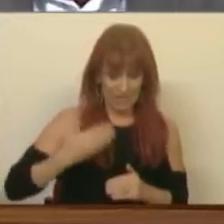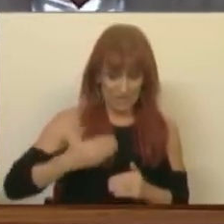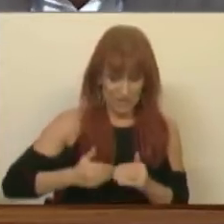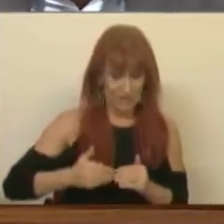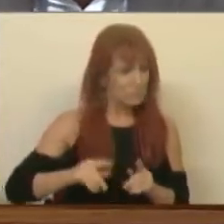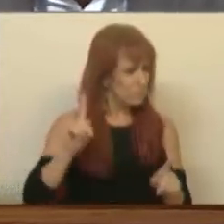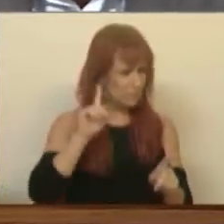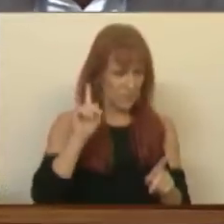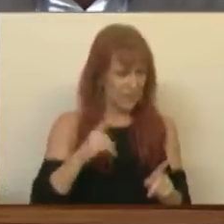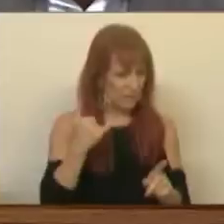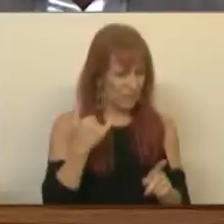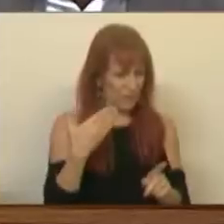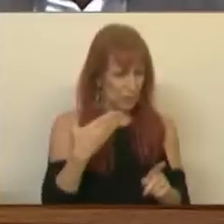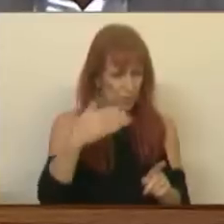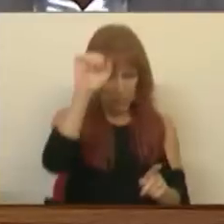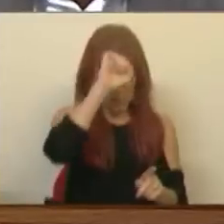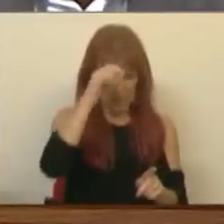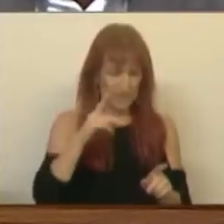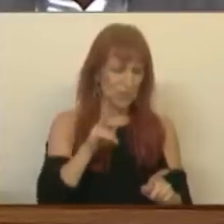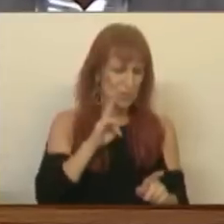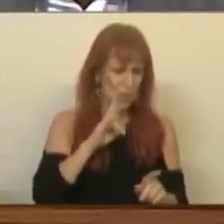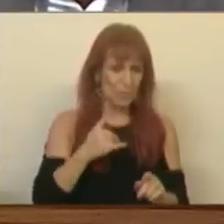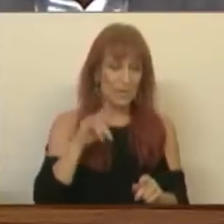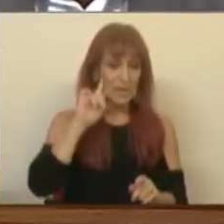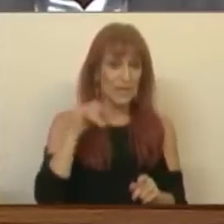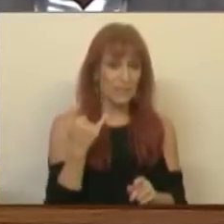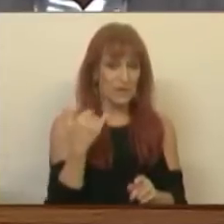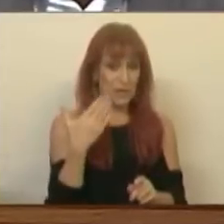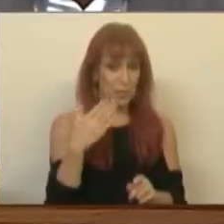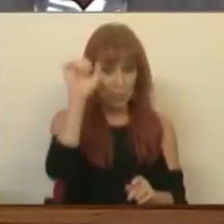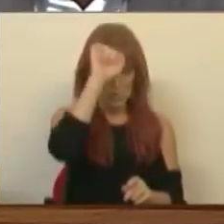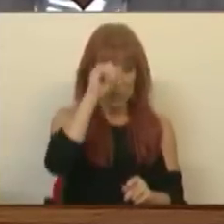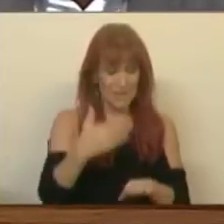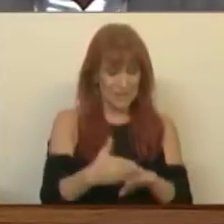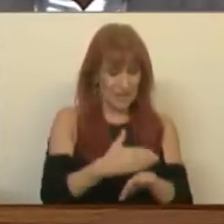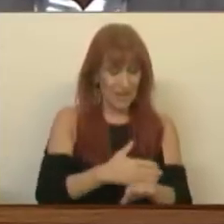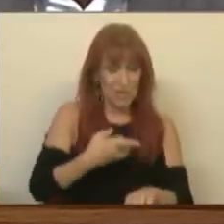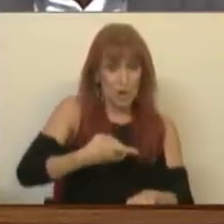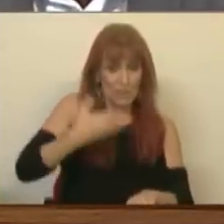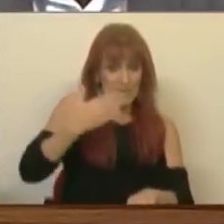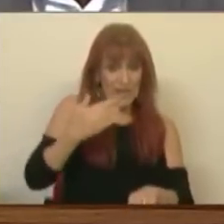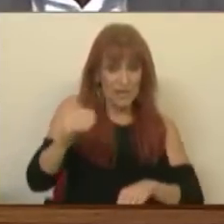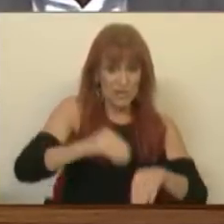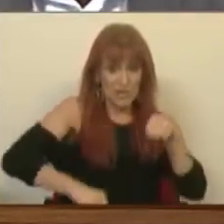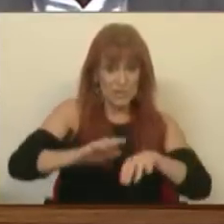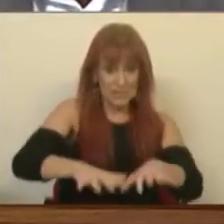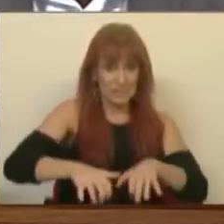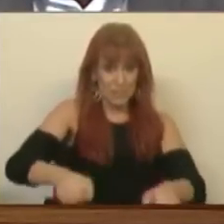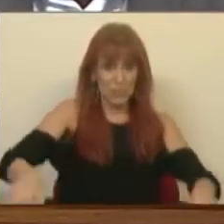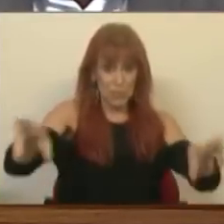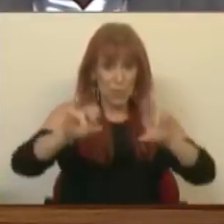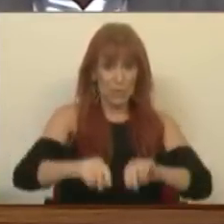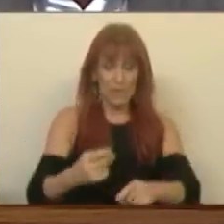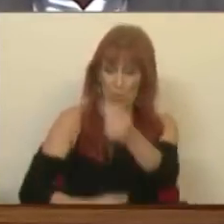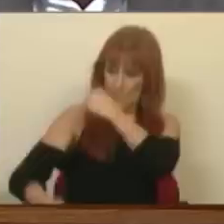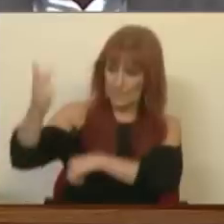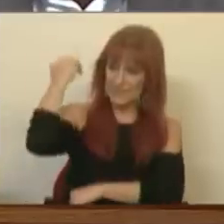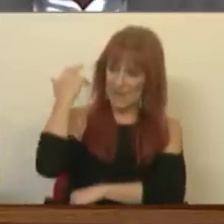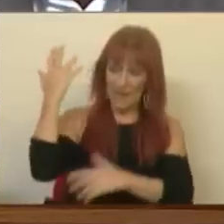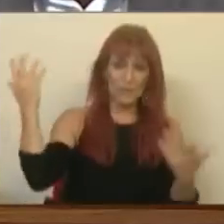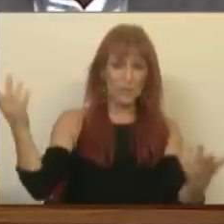no dia 21 de Janeiro peço desculpa no dia 21 de Janeiro a nove dias das eleições legislativas o ano passado